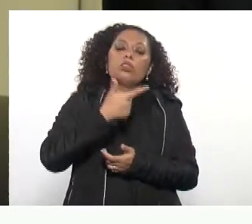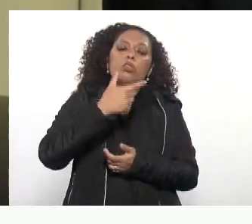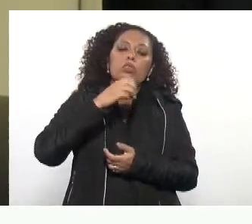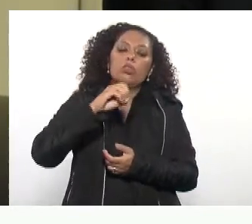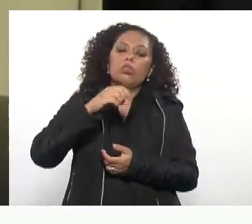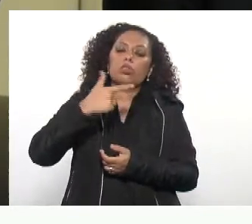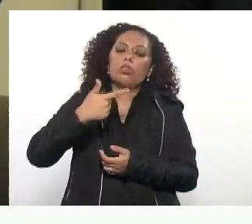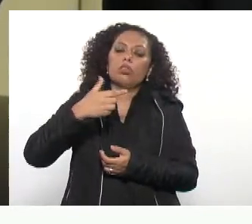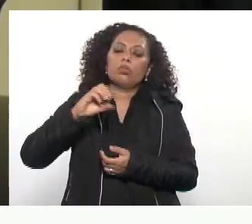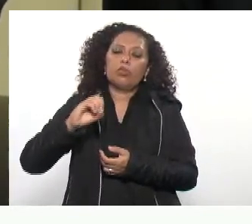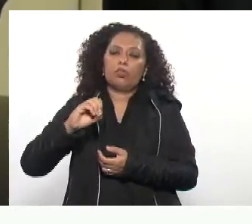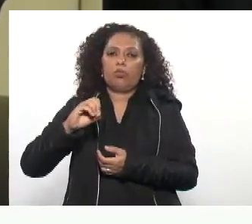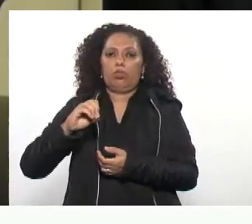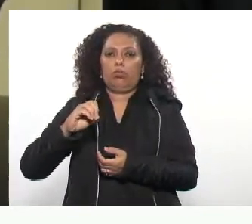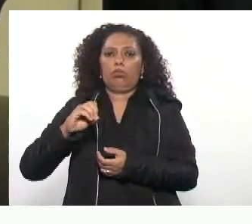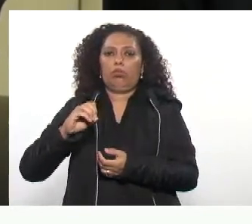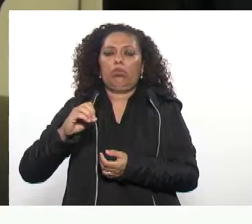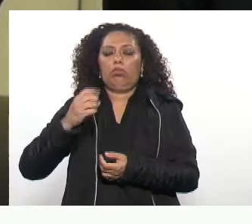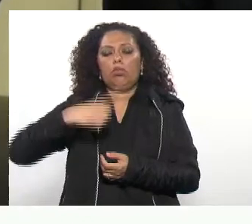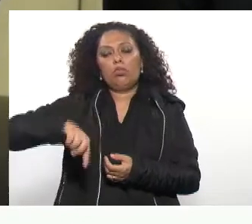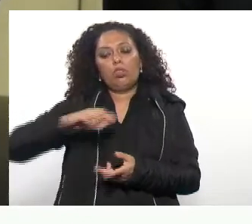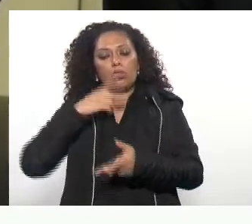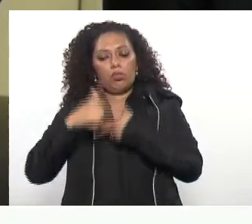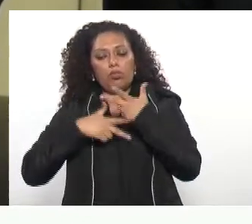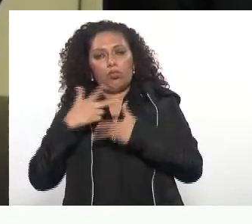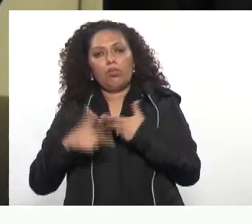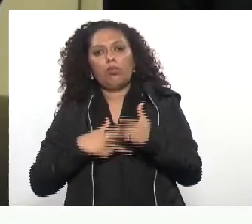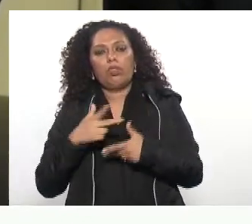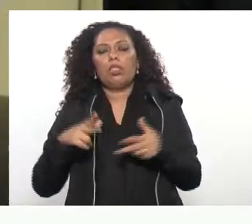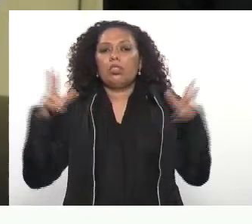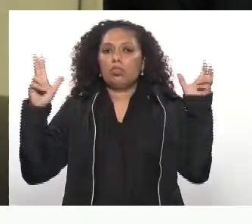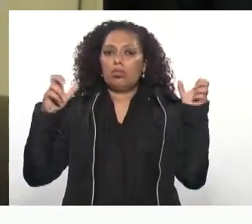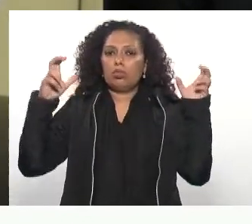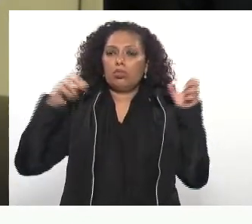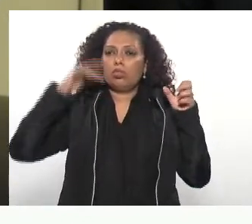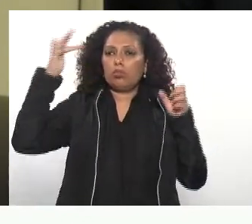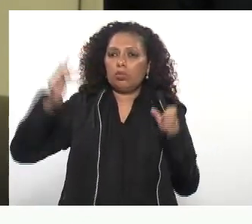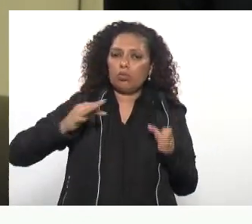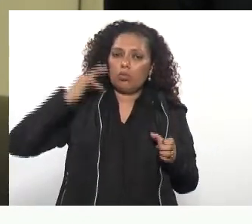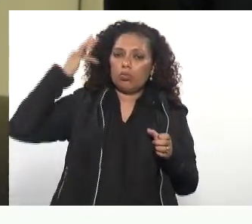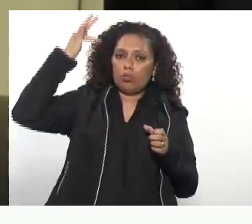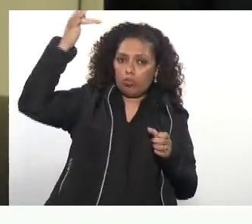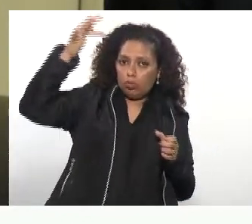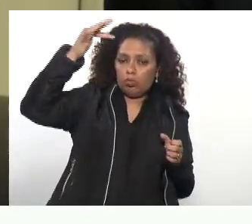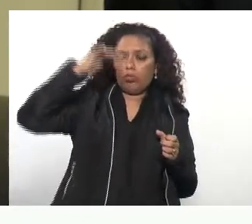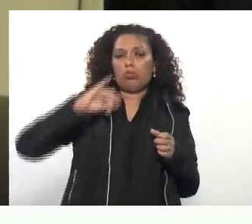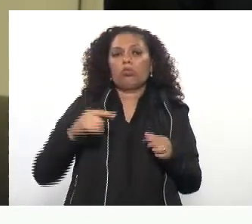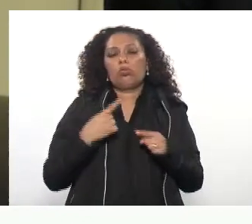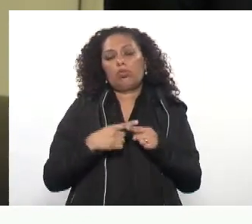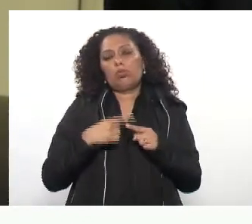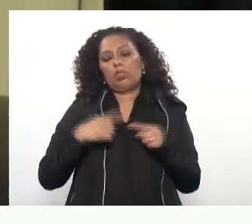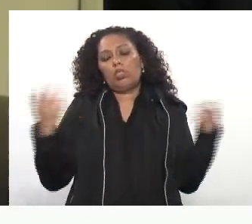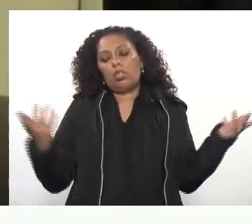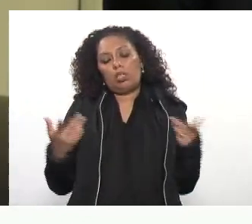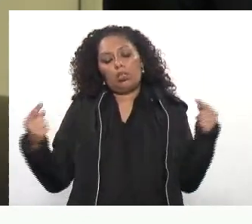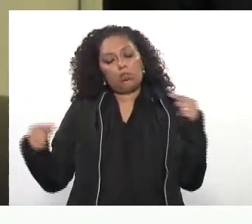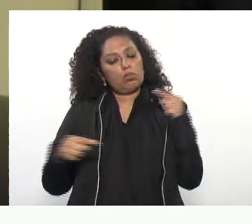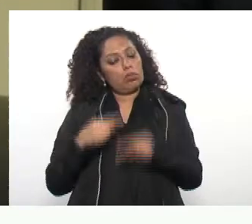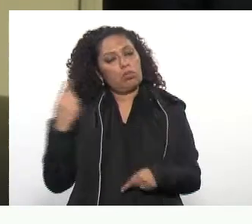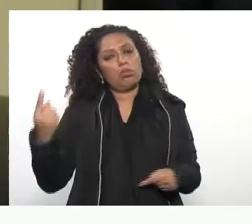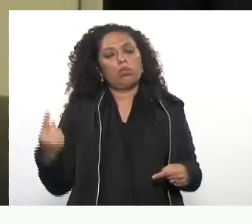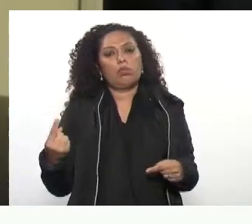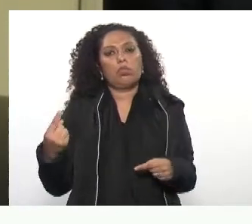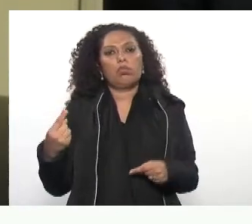Então, fica mais fácil de tratar desse tema num processo individualizado, como está sendo feito, né?